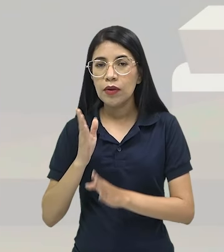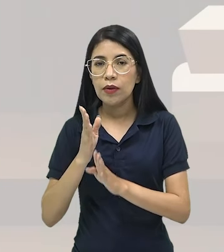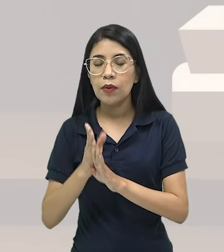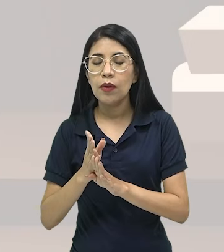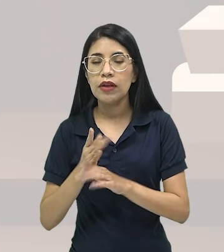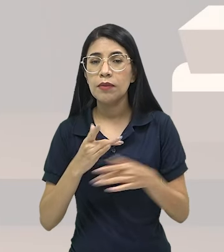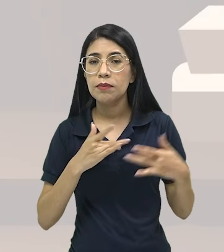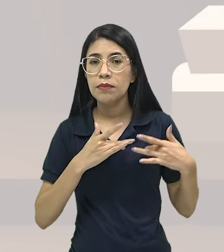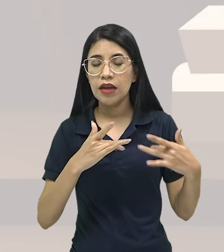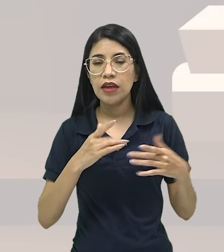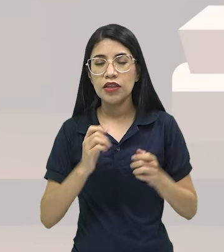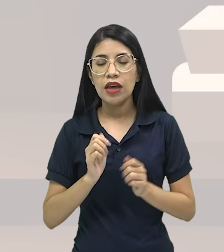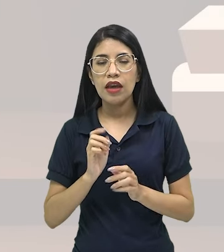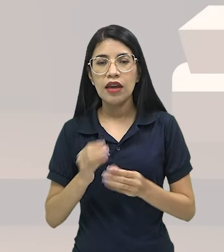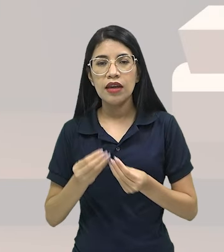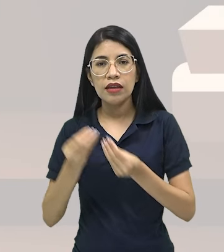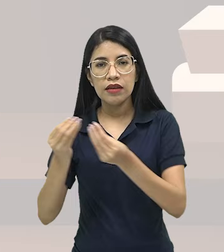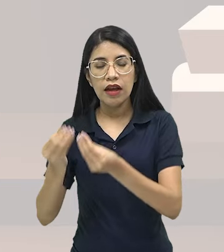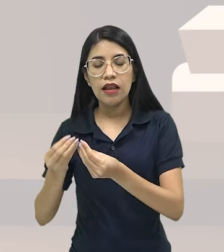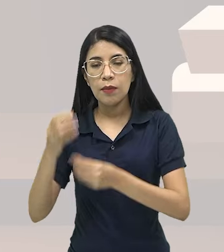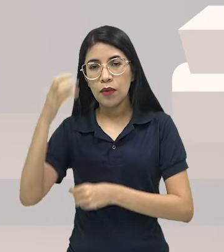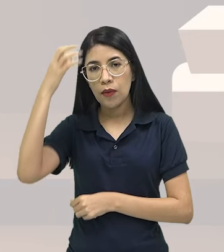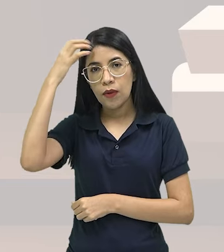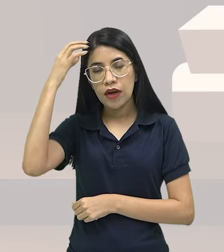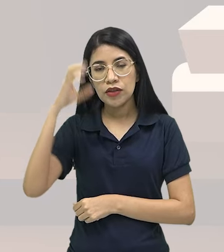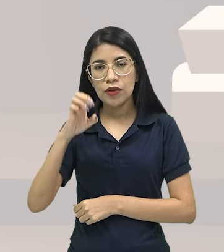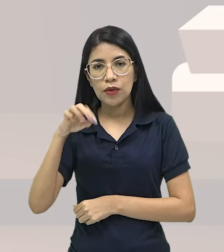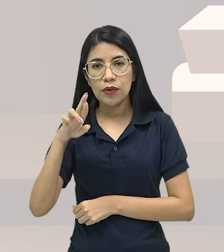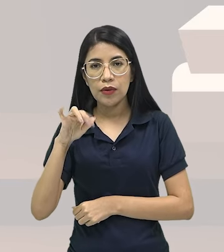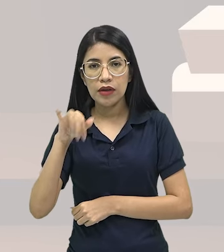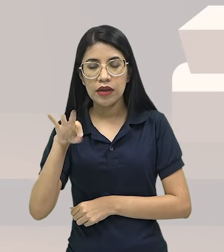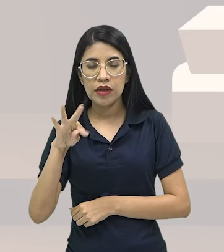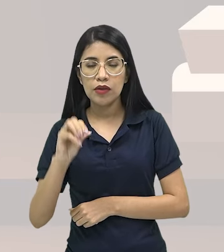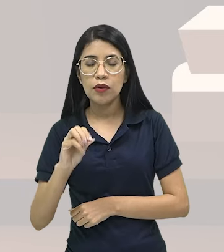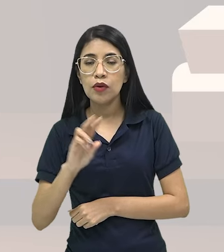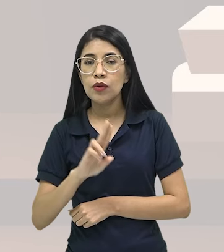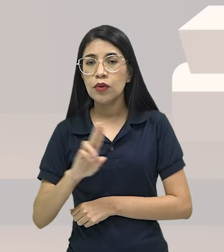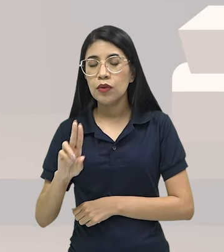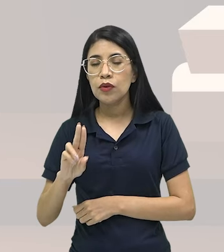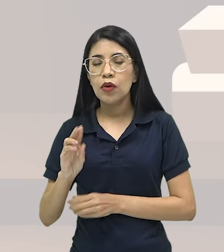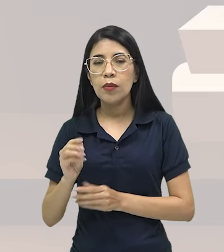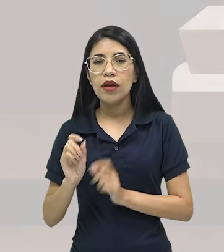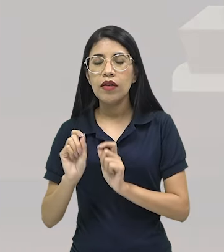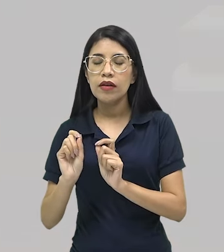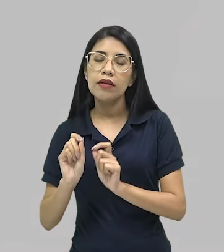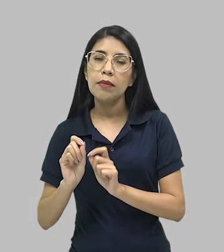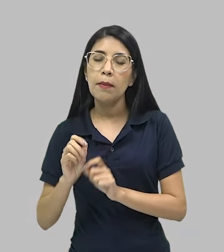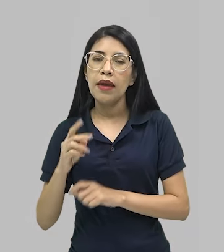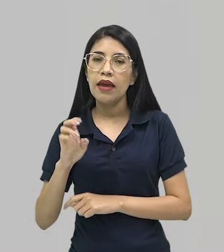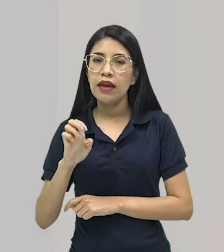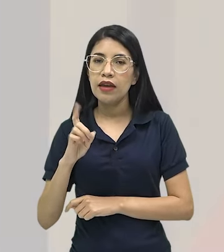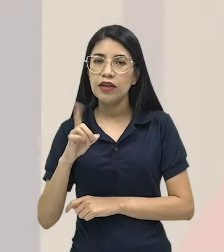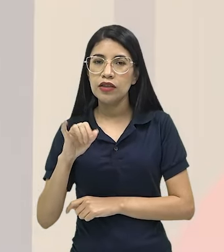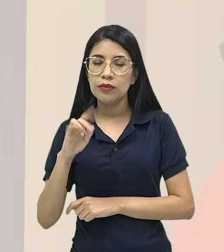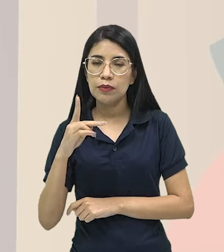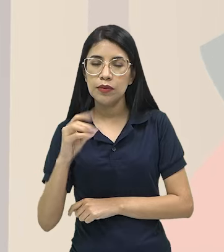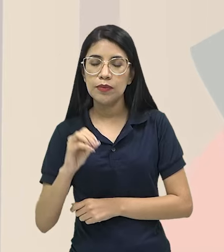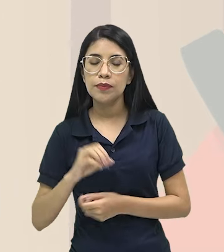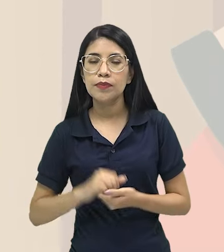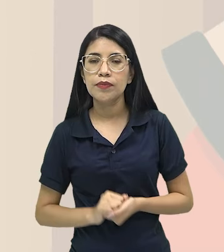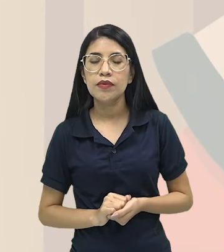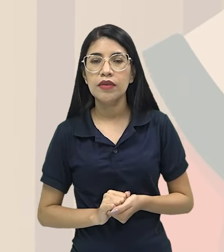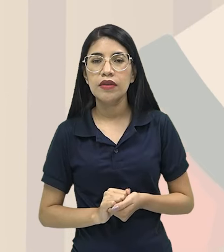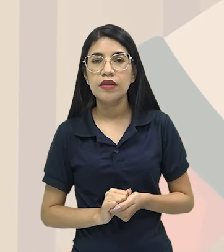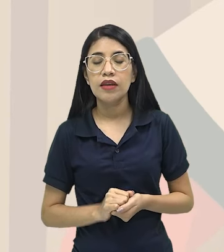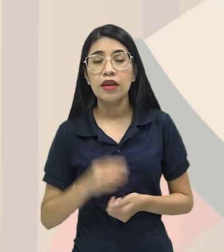entrega a Políbio, rei de Corinto, e recebe o nome de Édipo, que significa pés inchados. Até que um